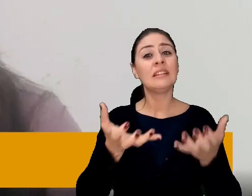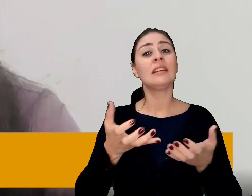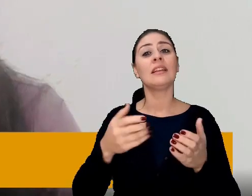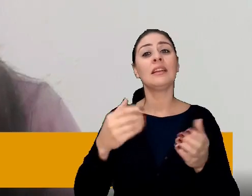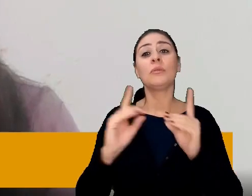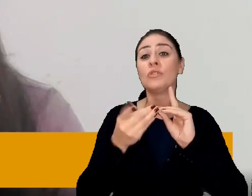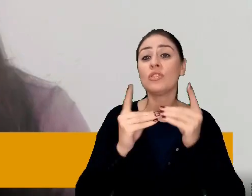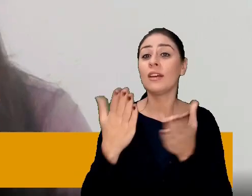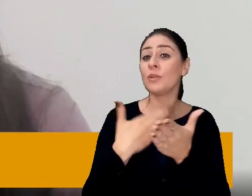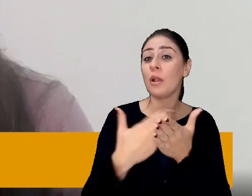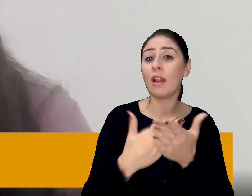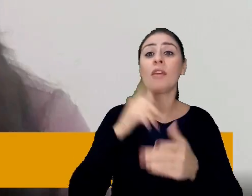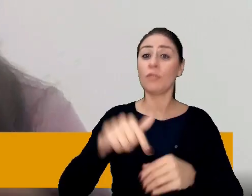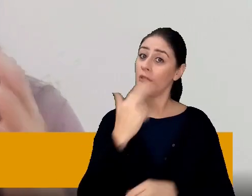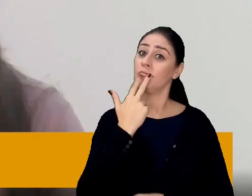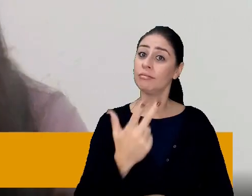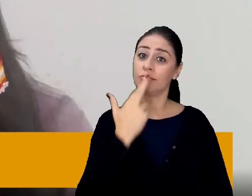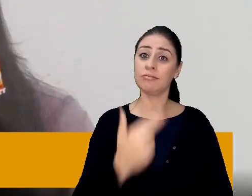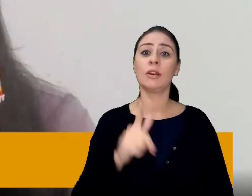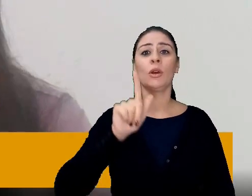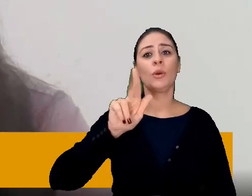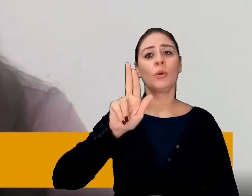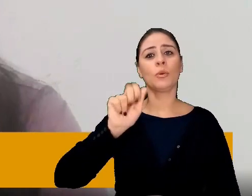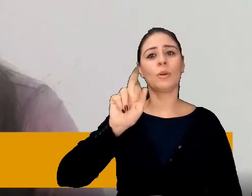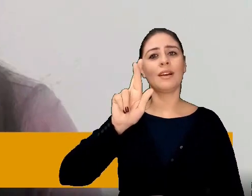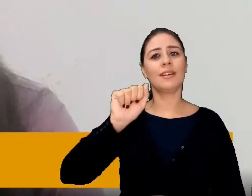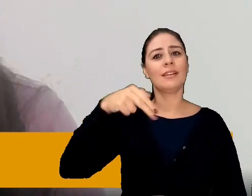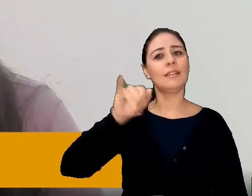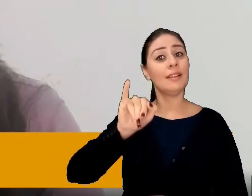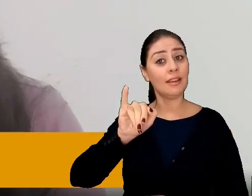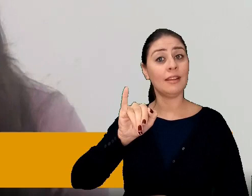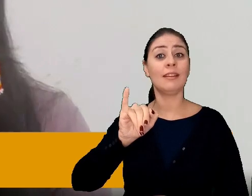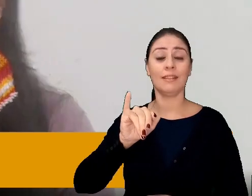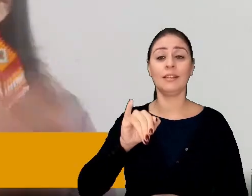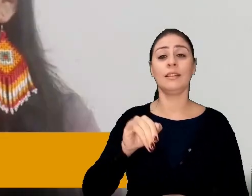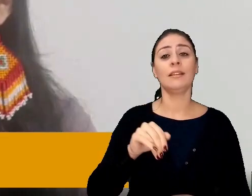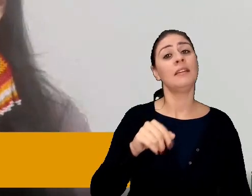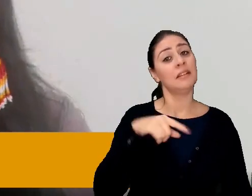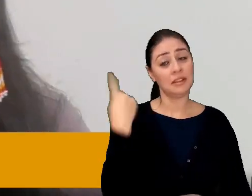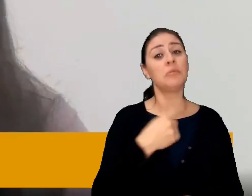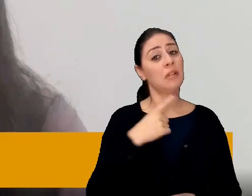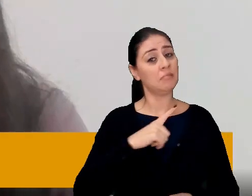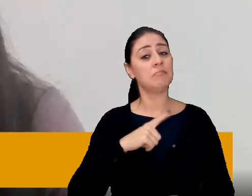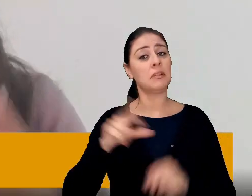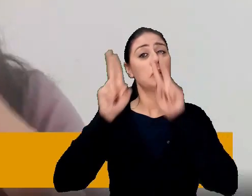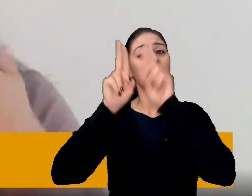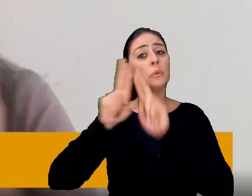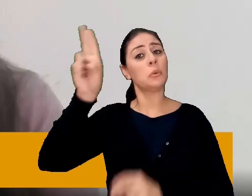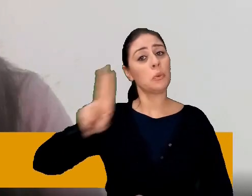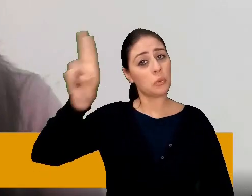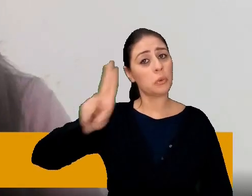bem português e eles queriam um material pedagógico em Guarani. Então, o que a gente fez? A gente usou o que é um projeto de extensão. É